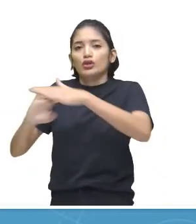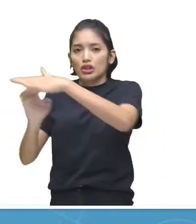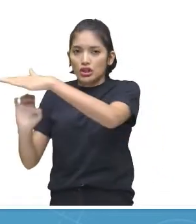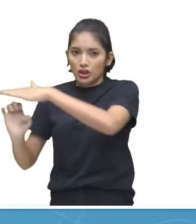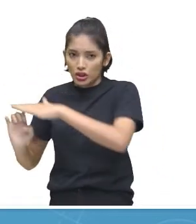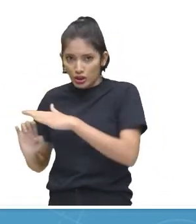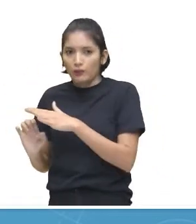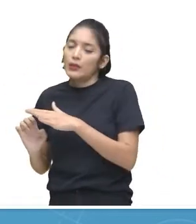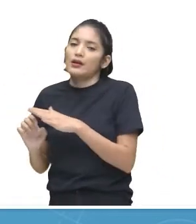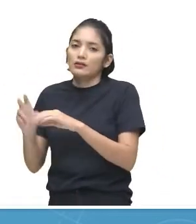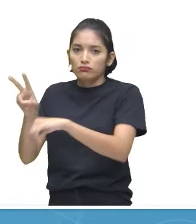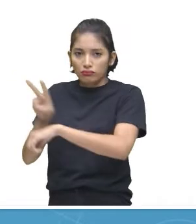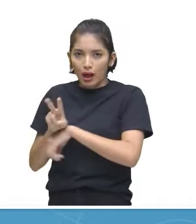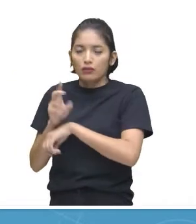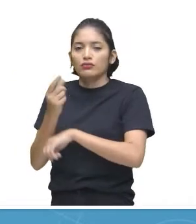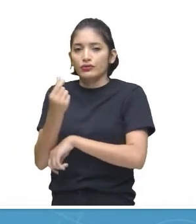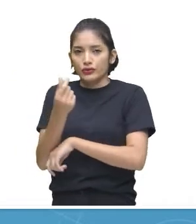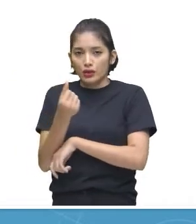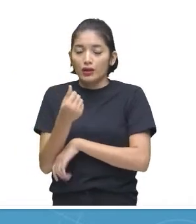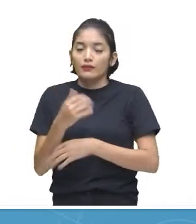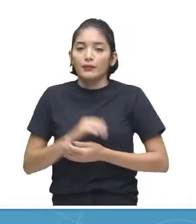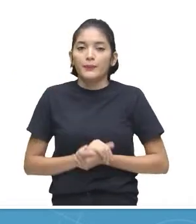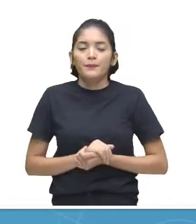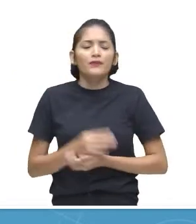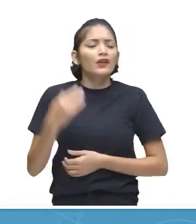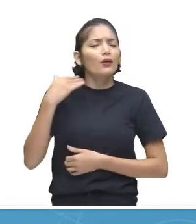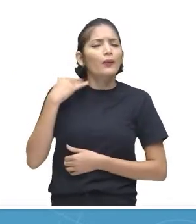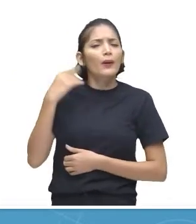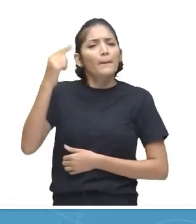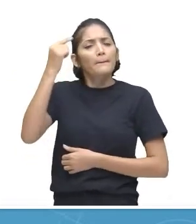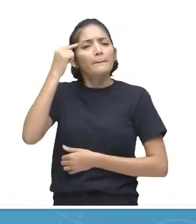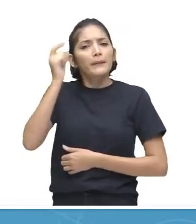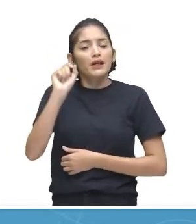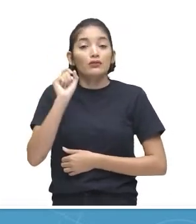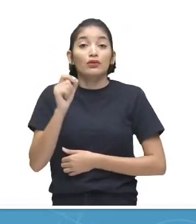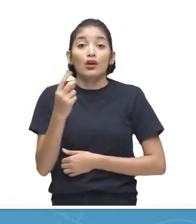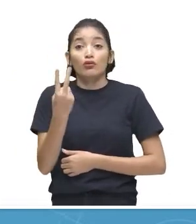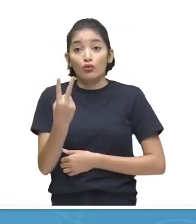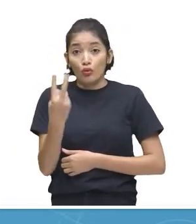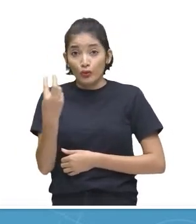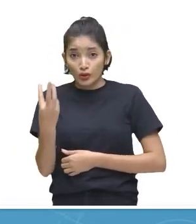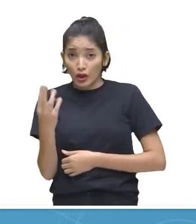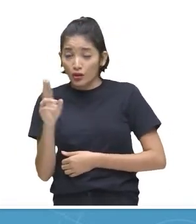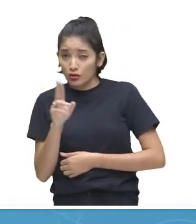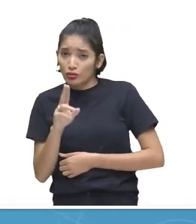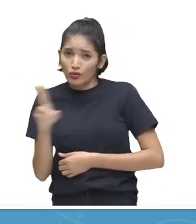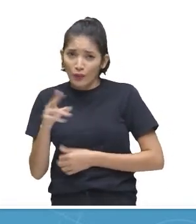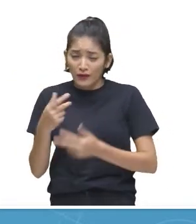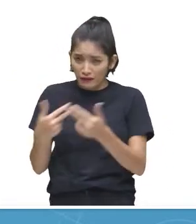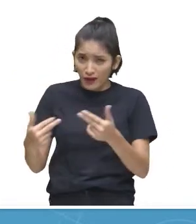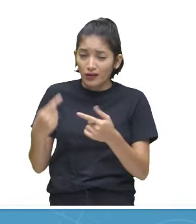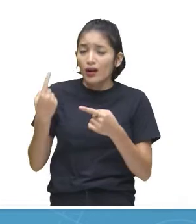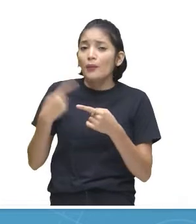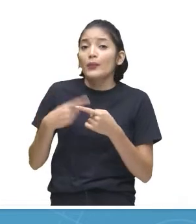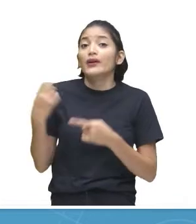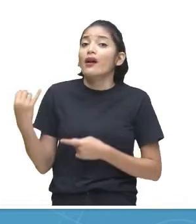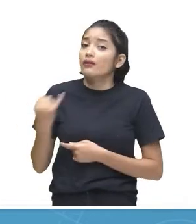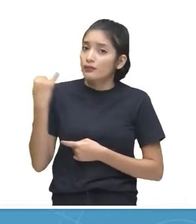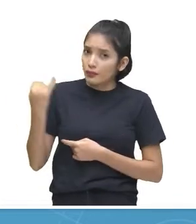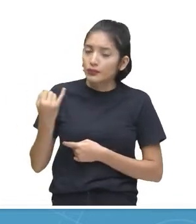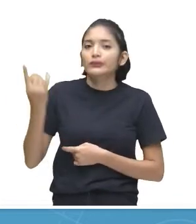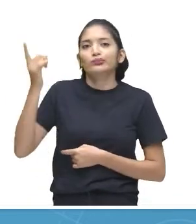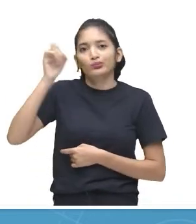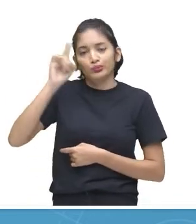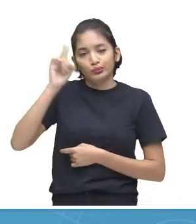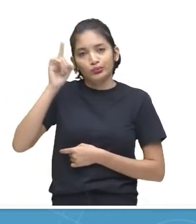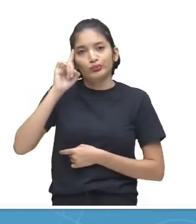mundo, muitos bancos. Com certeza, aí, quando você fala em banco, você pensa em no mínimo 2, 3 nomes de bancos, porque eles ainda são importantes nos dias